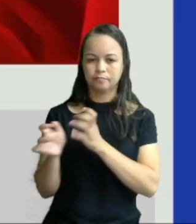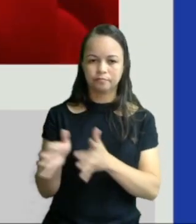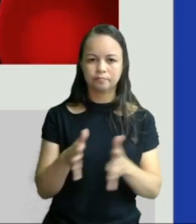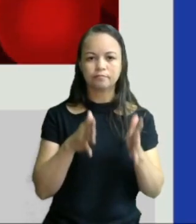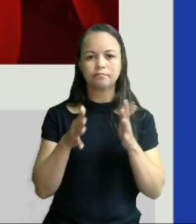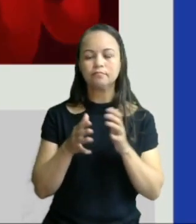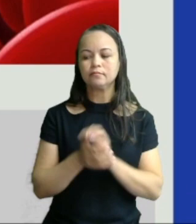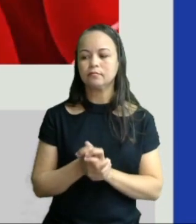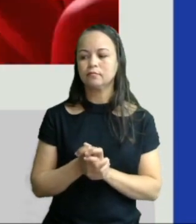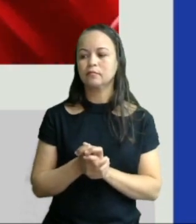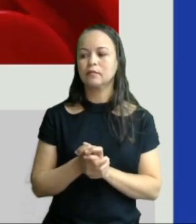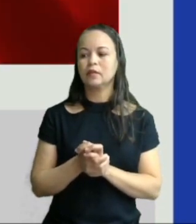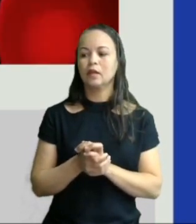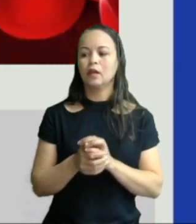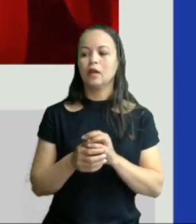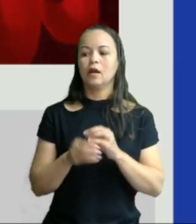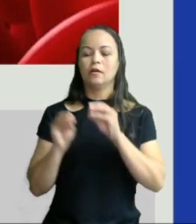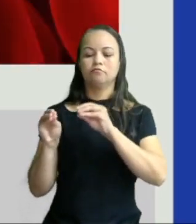Transporte.